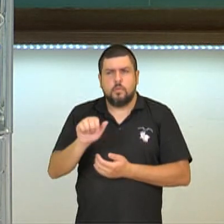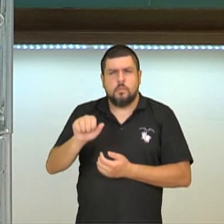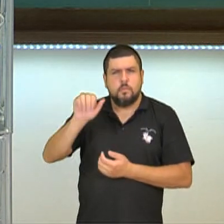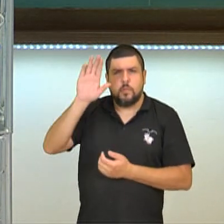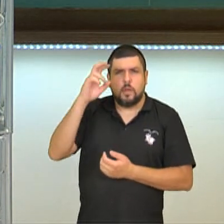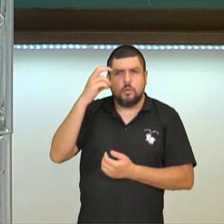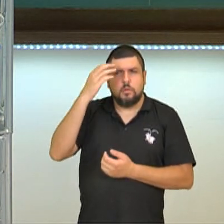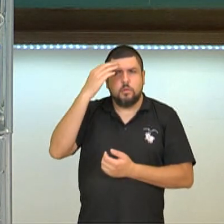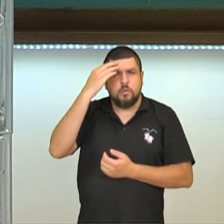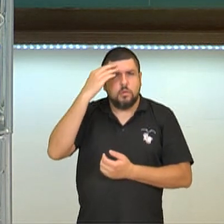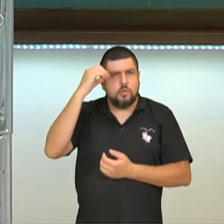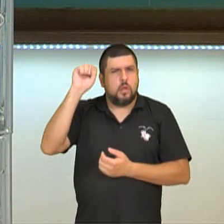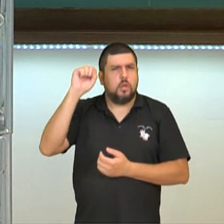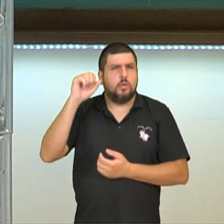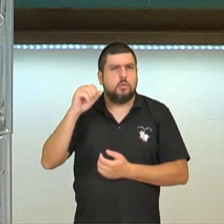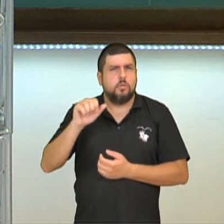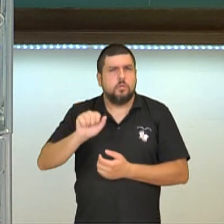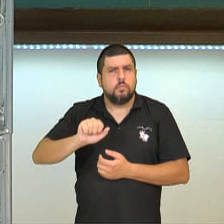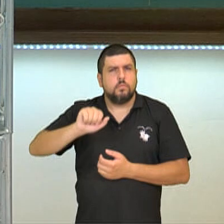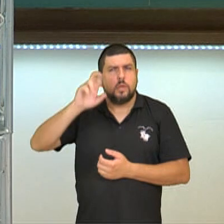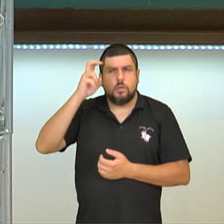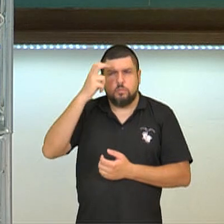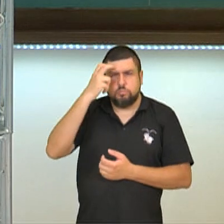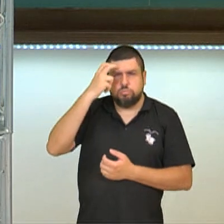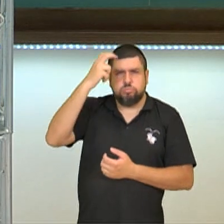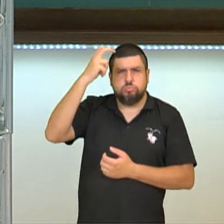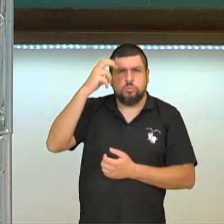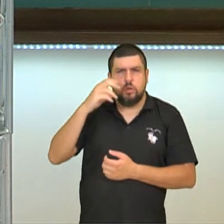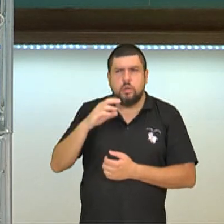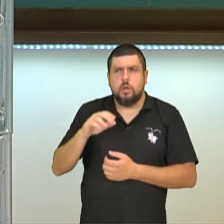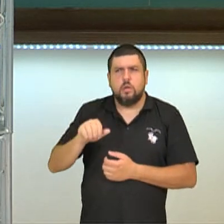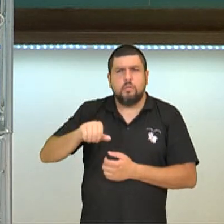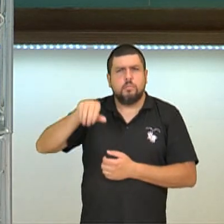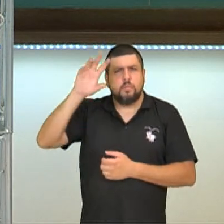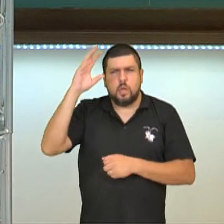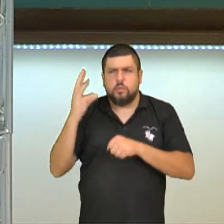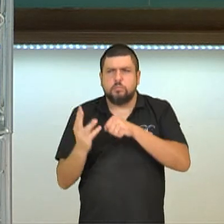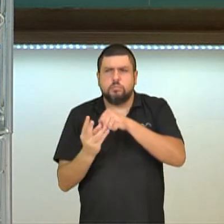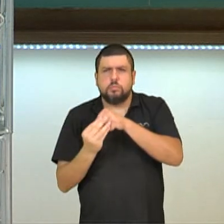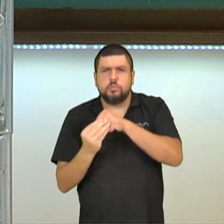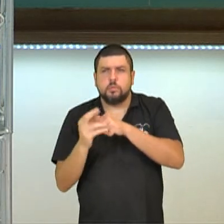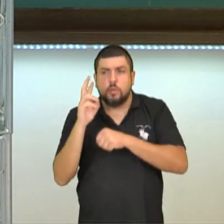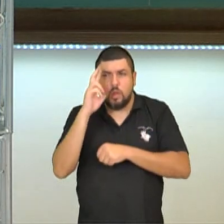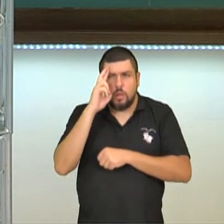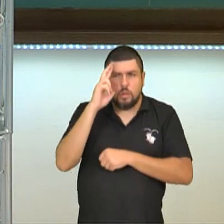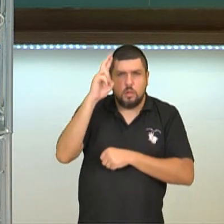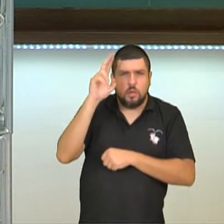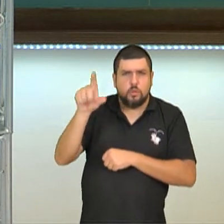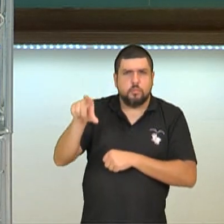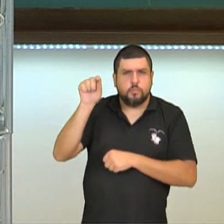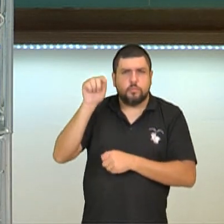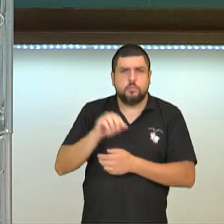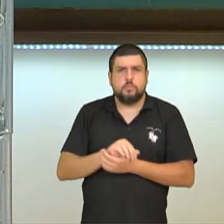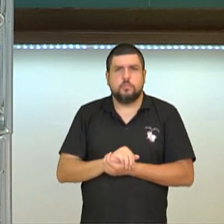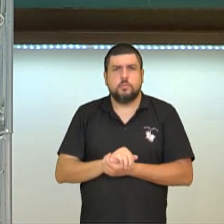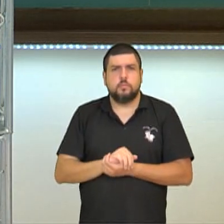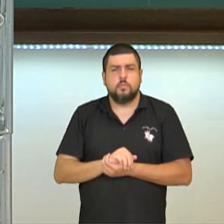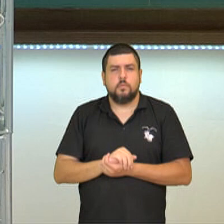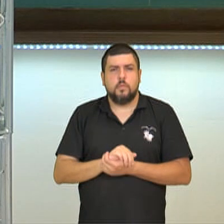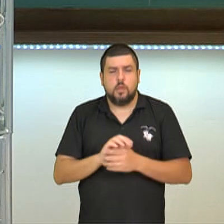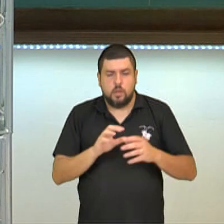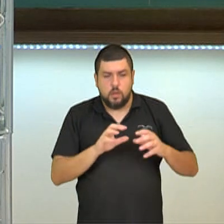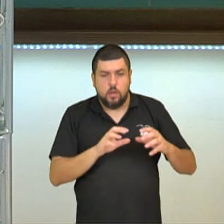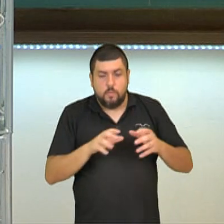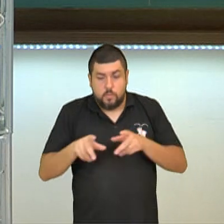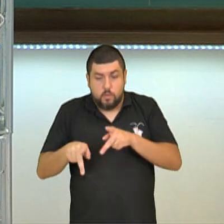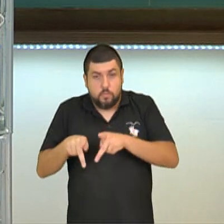mais idosos, que tinham mais conhecimento local, os líderes locais, falavam, olha, aquele fulano lá seria